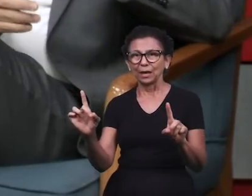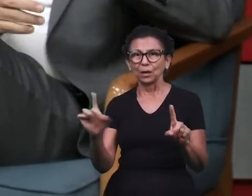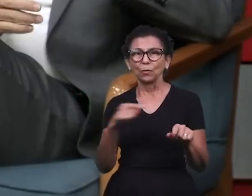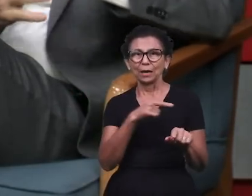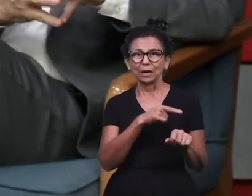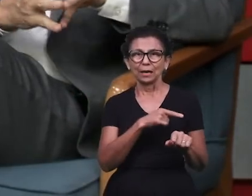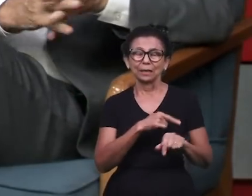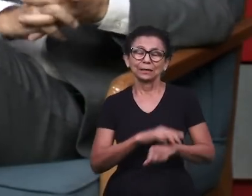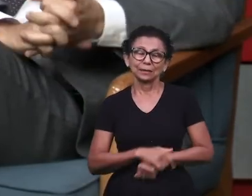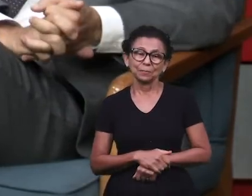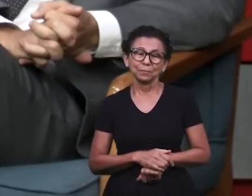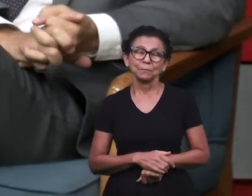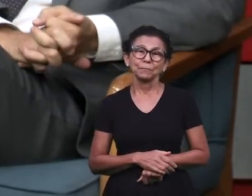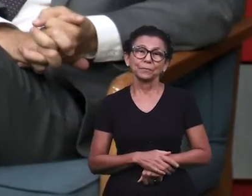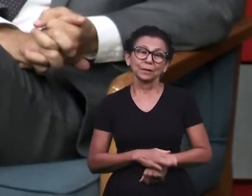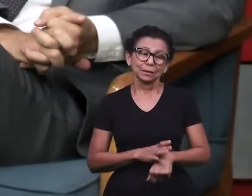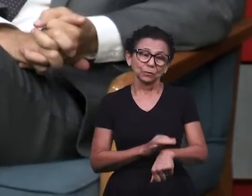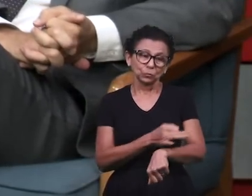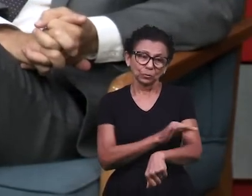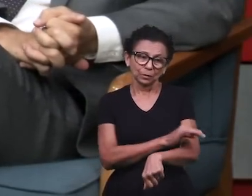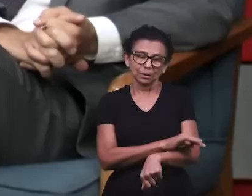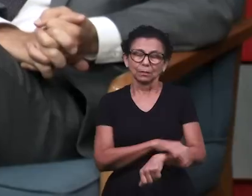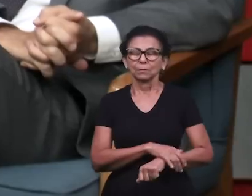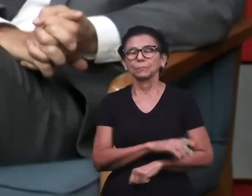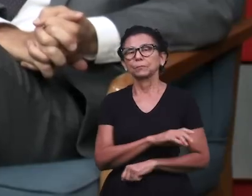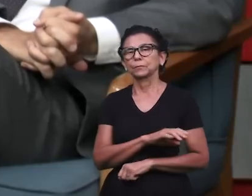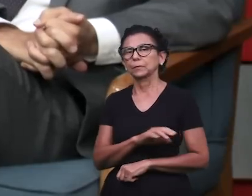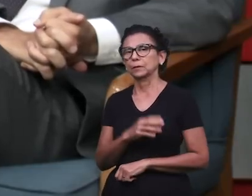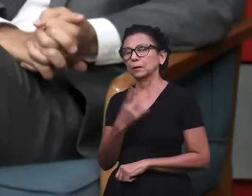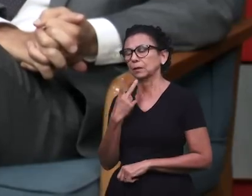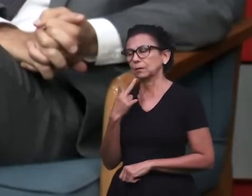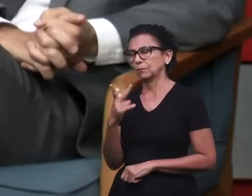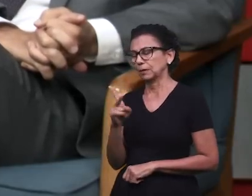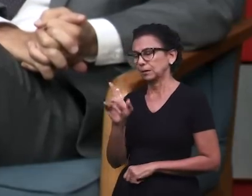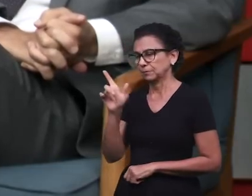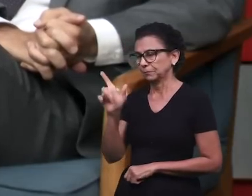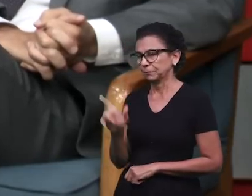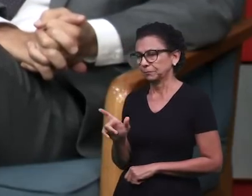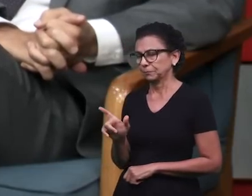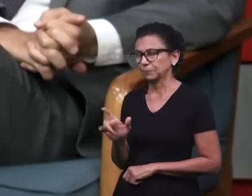dele, ele faz a seguinte colocação a Jesus: